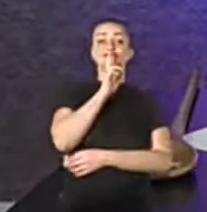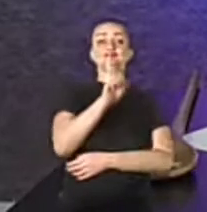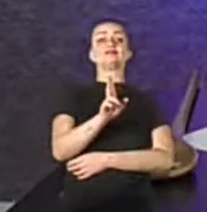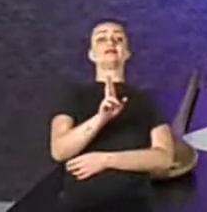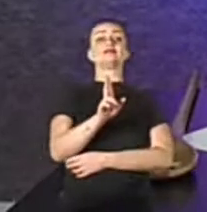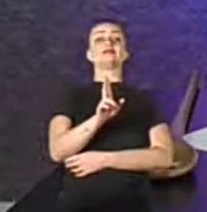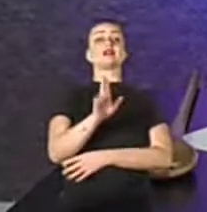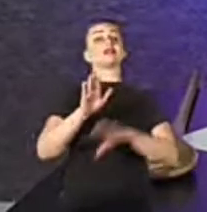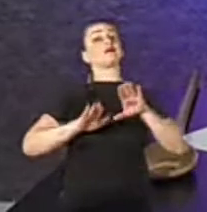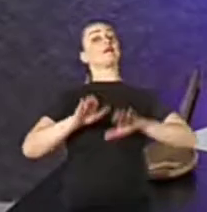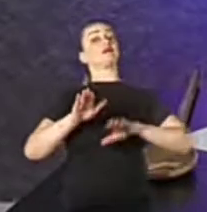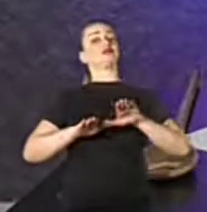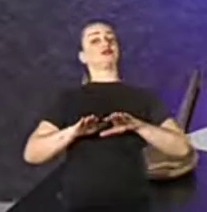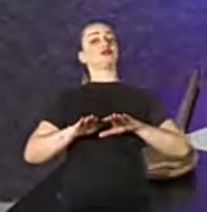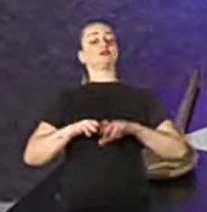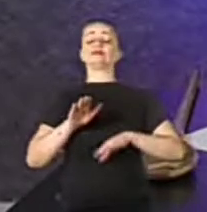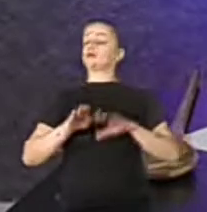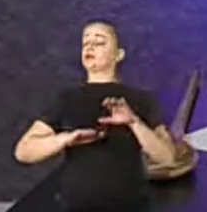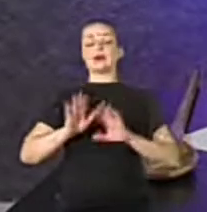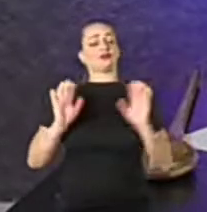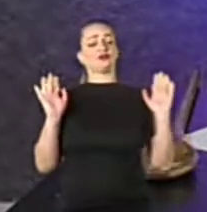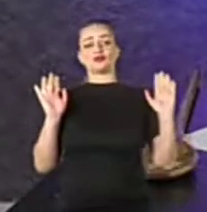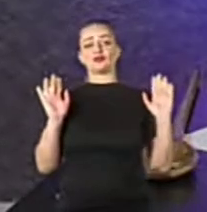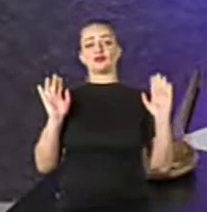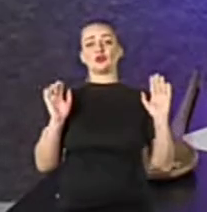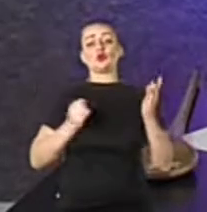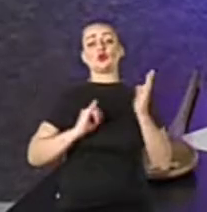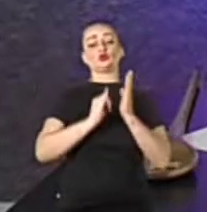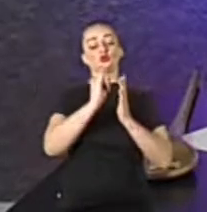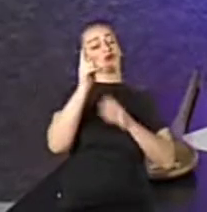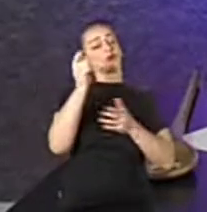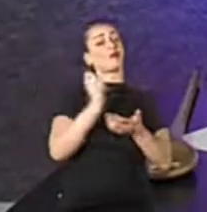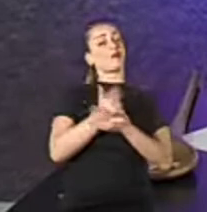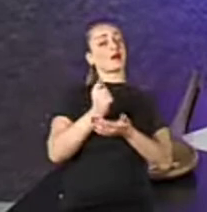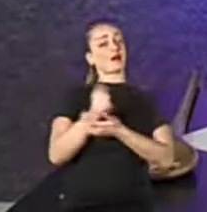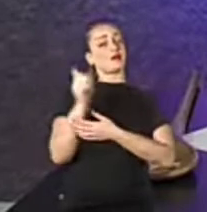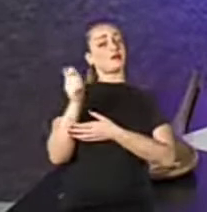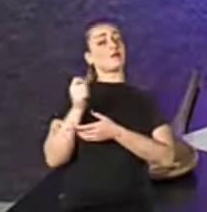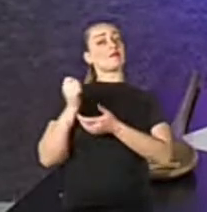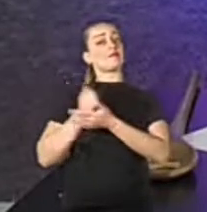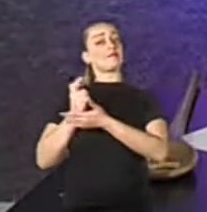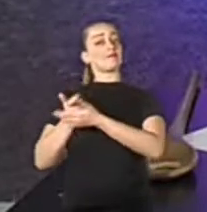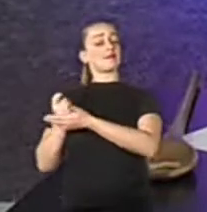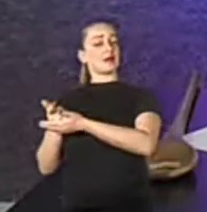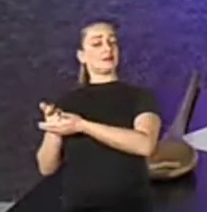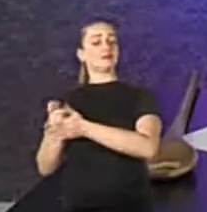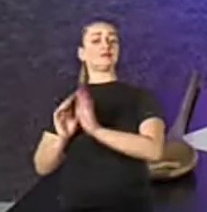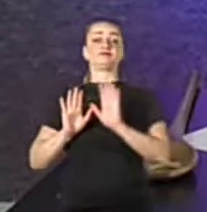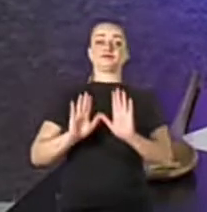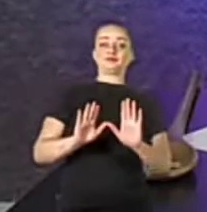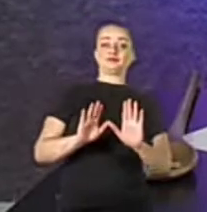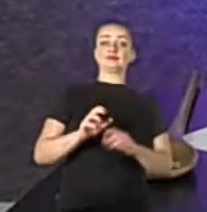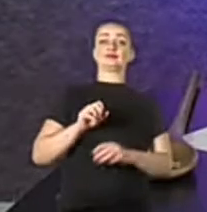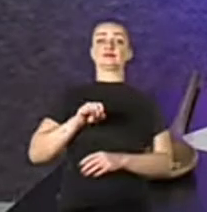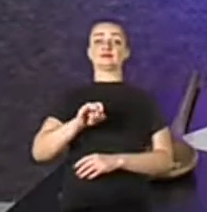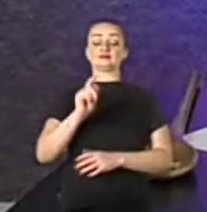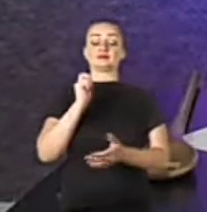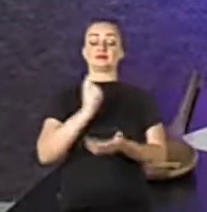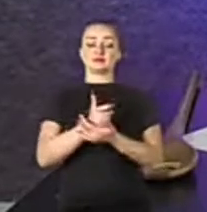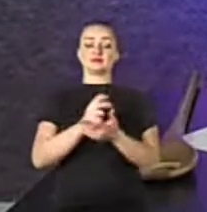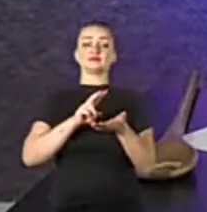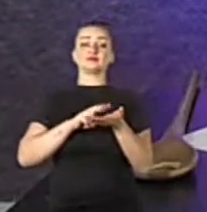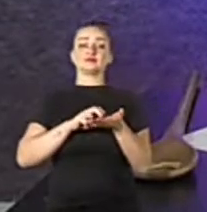depende depende dos juros que você tá pagando no seu financiamento mas se você está pagando uma